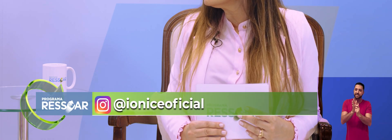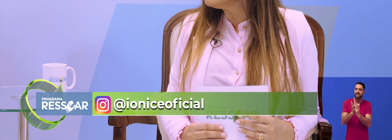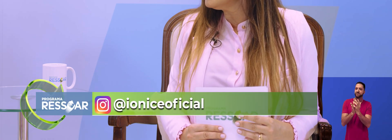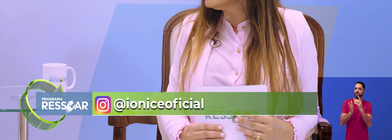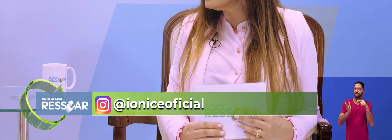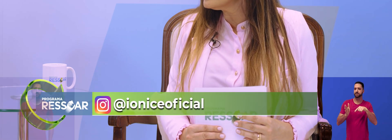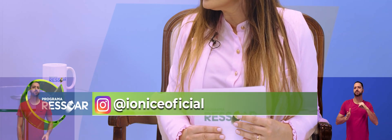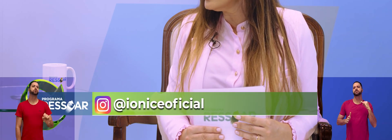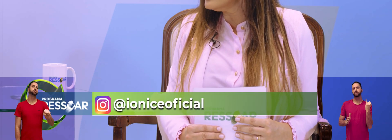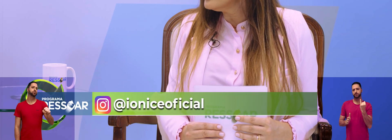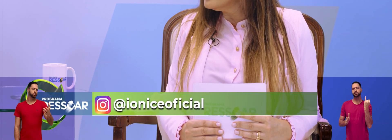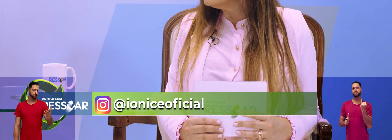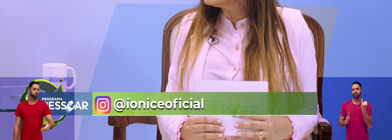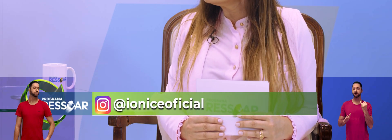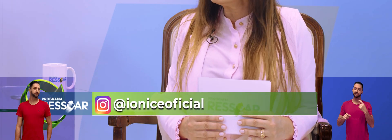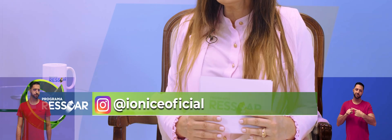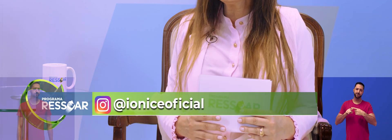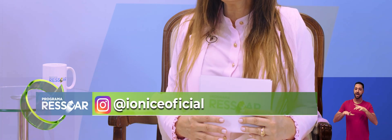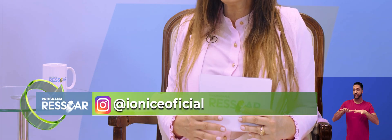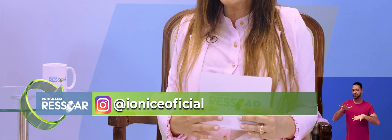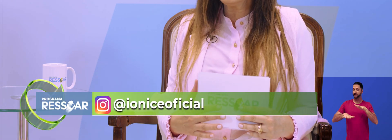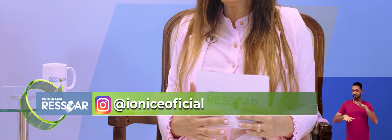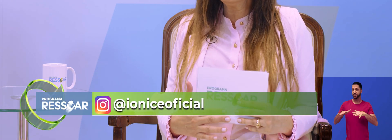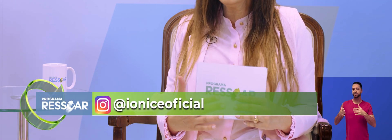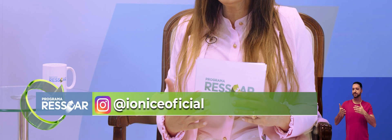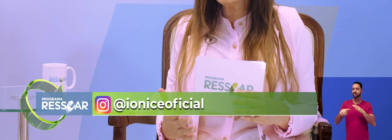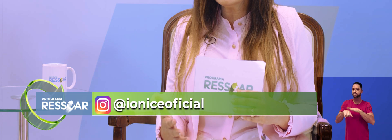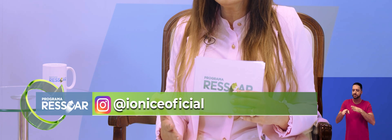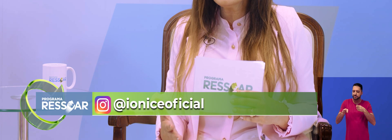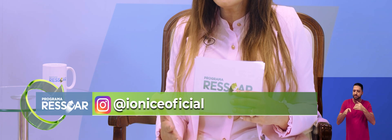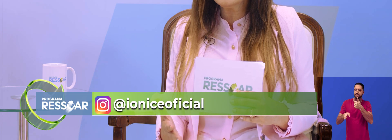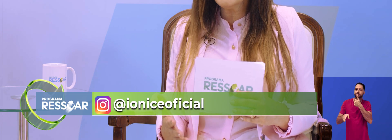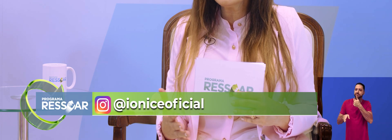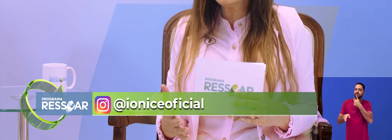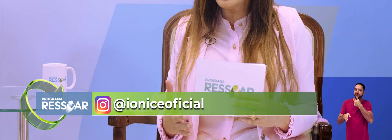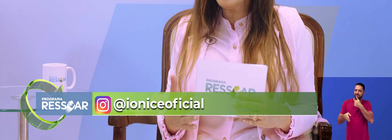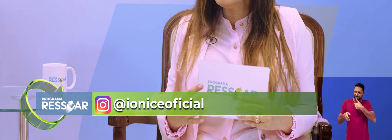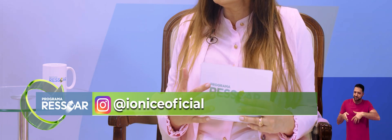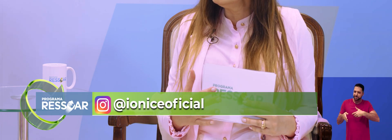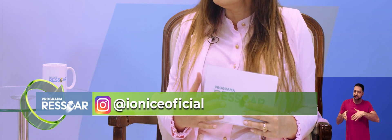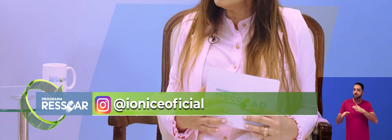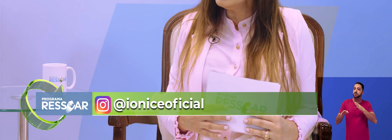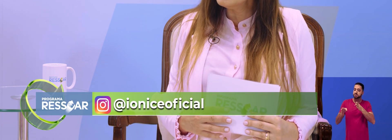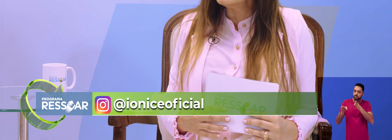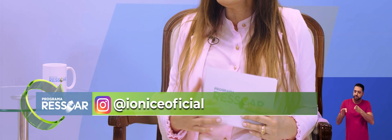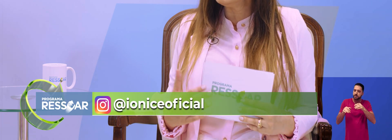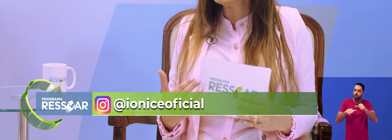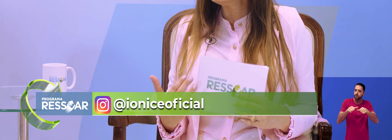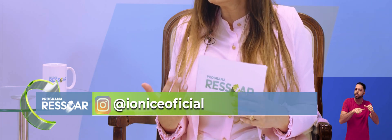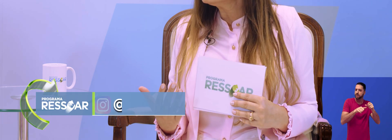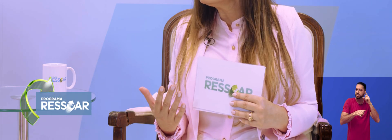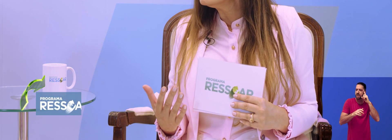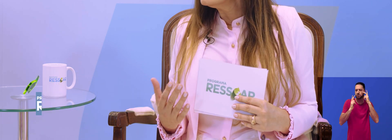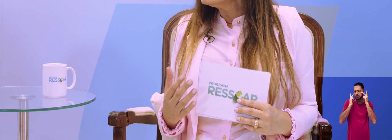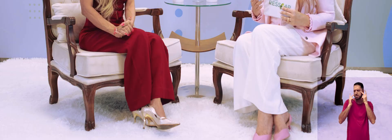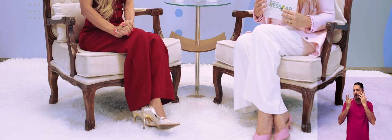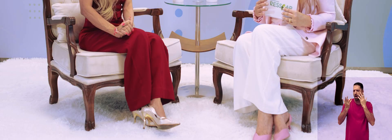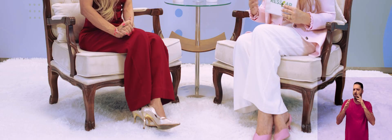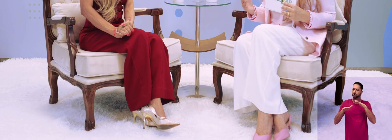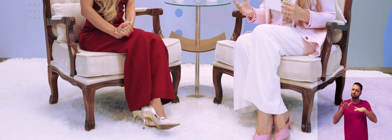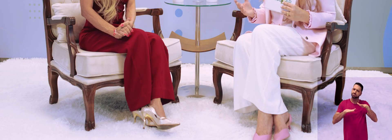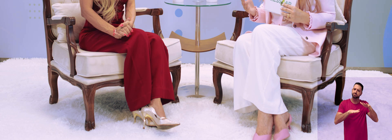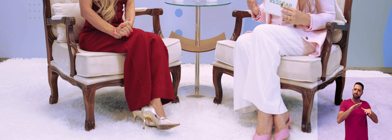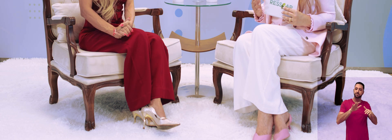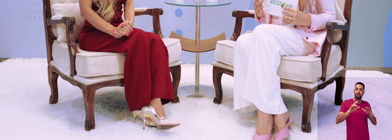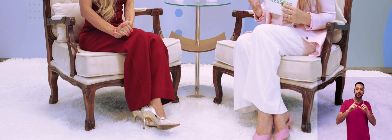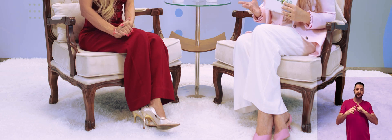frequência disso é importante, né? Sim. Porque, às vezes, muda no ciclo menstrual, muda um pouco, depois não. E aí